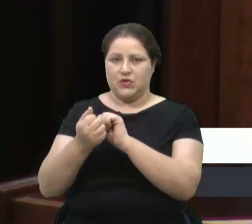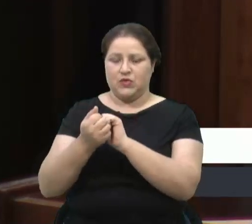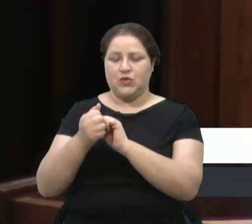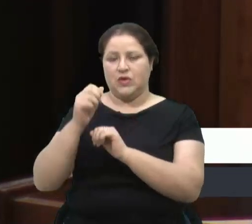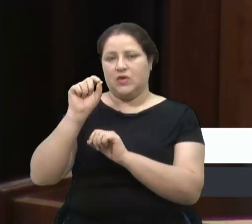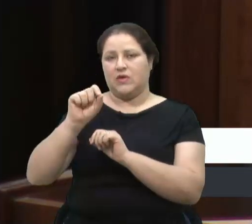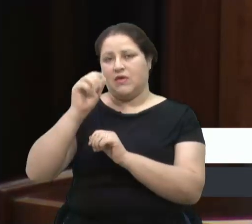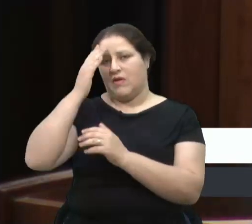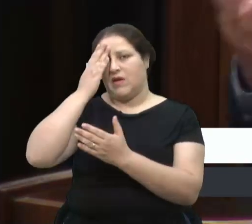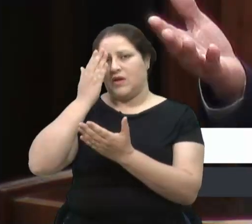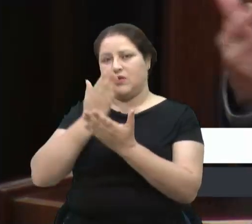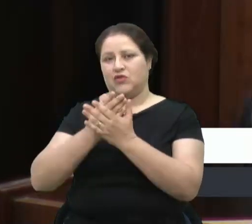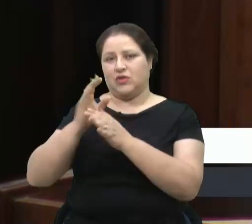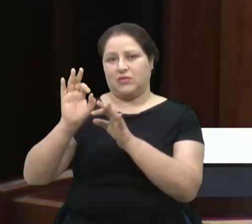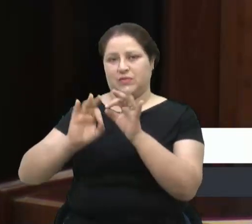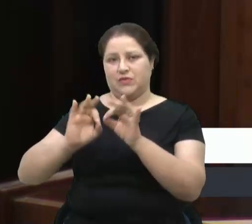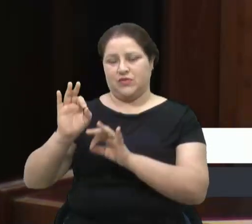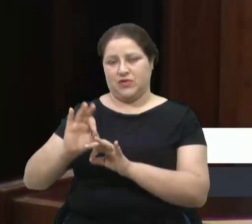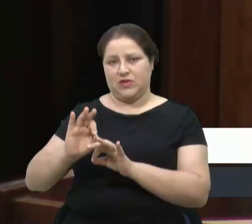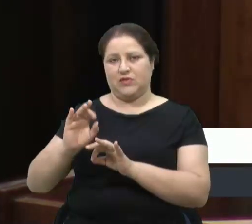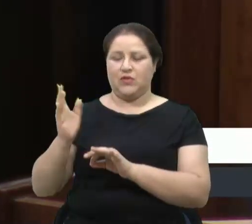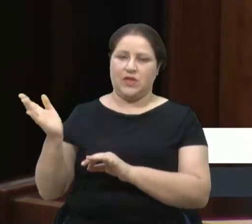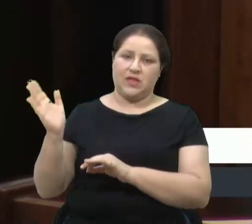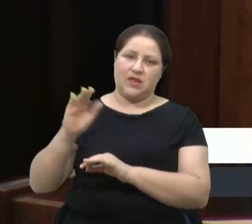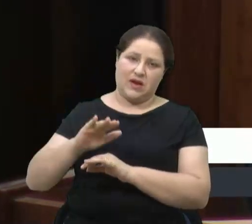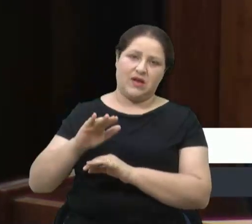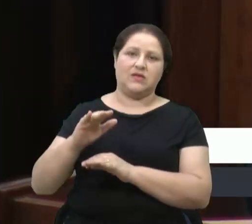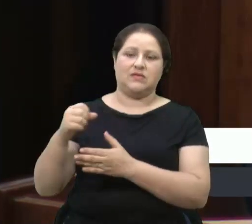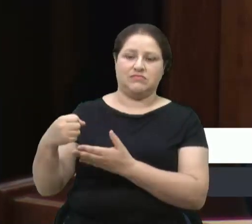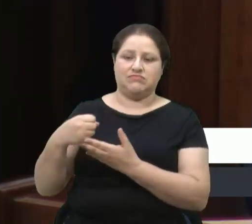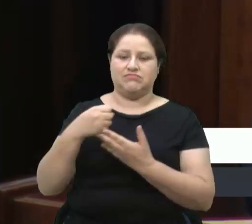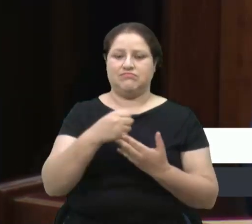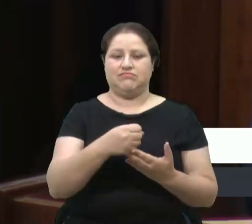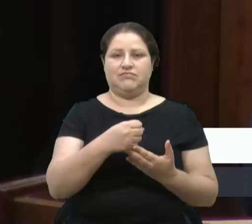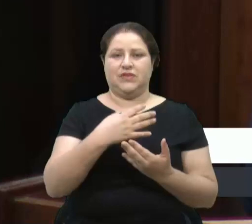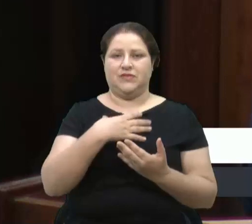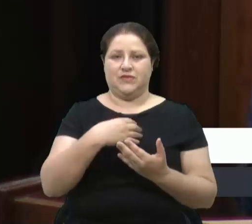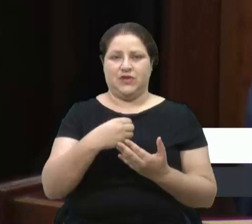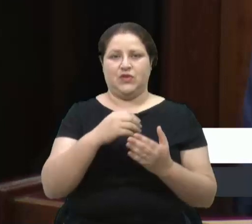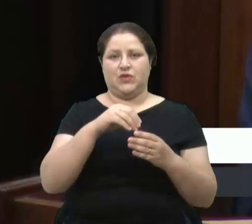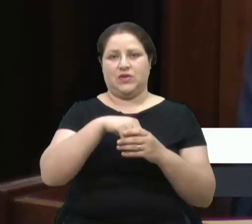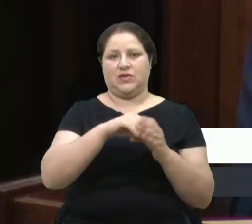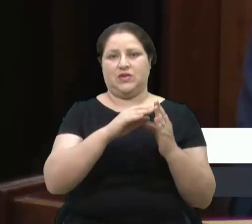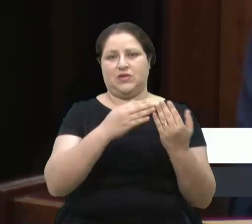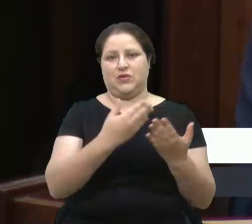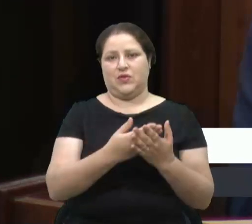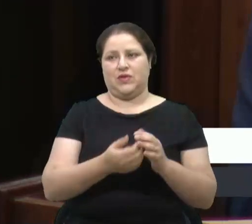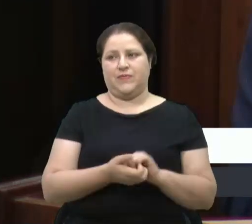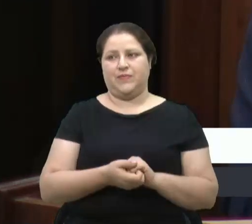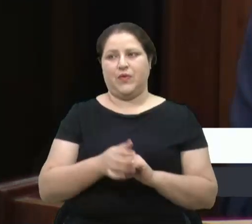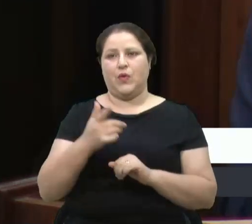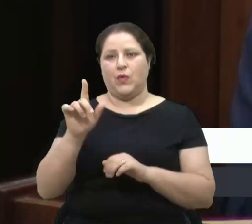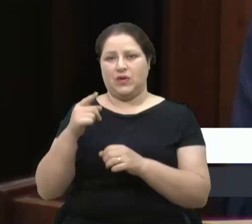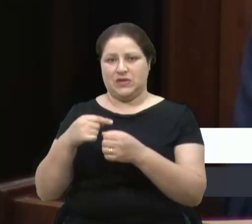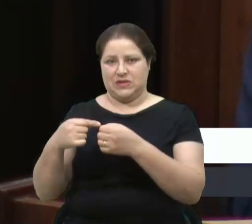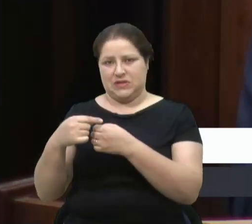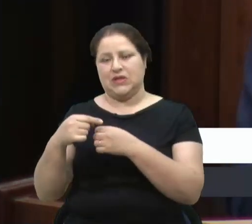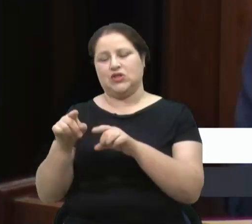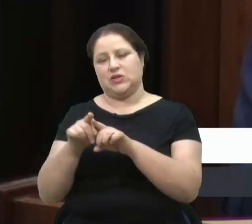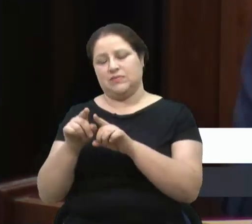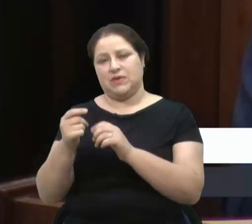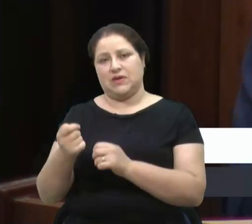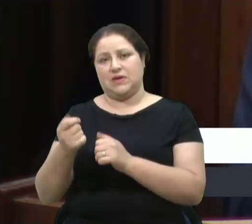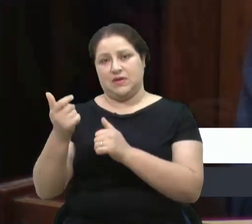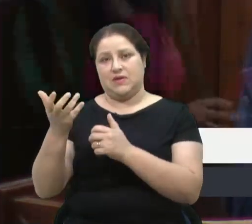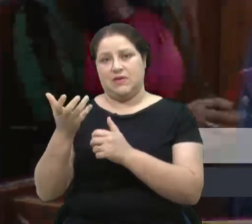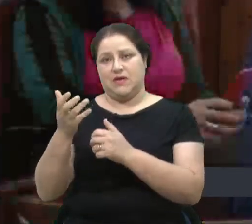acreditam nesse projeto e trazem o jovem até a escola muitos municípios inclusive Garibaldi gostaria de